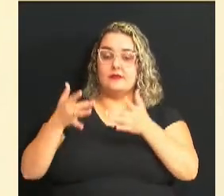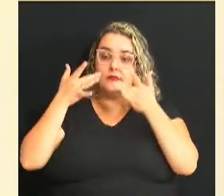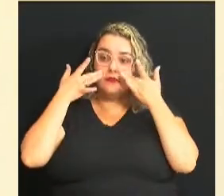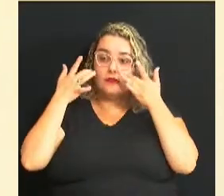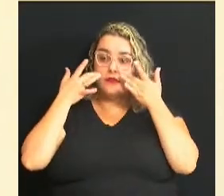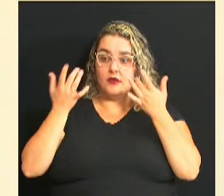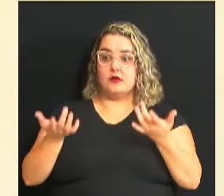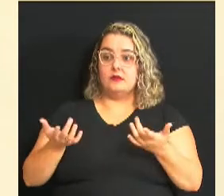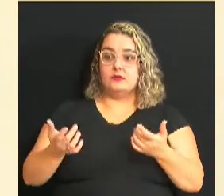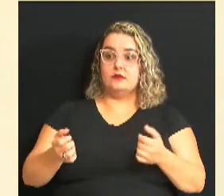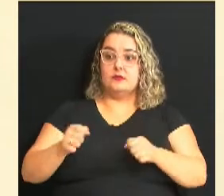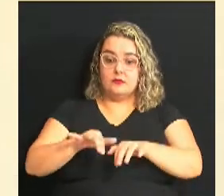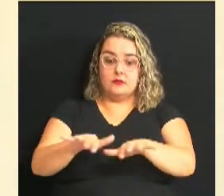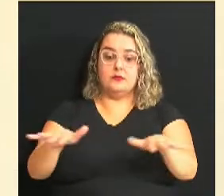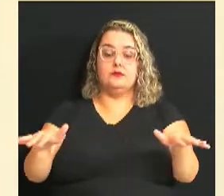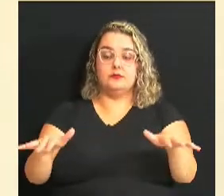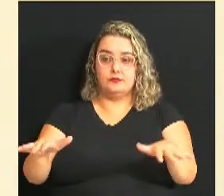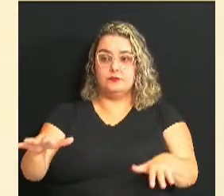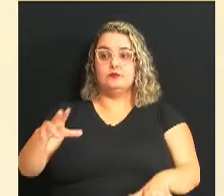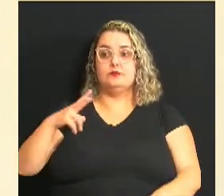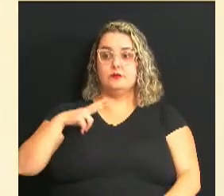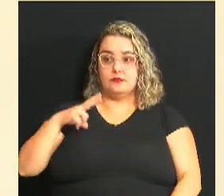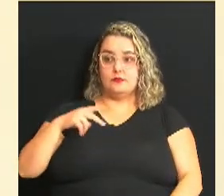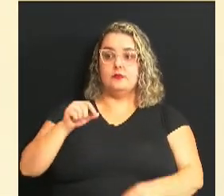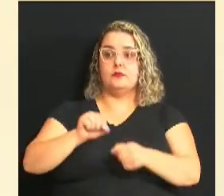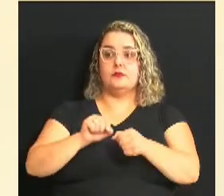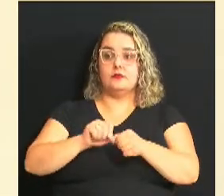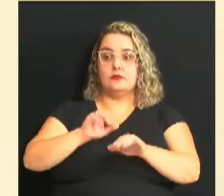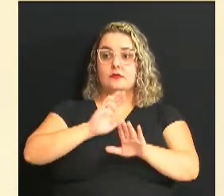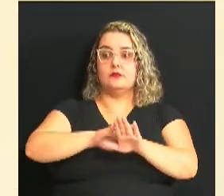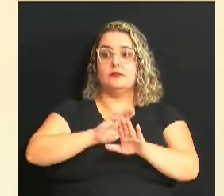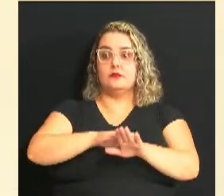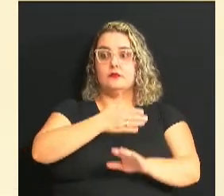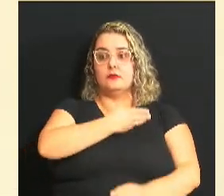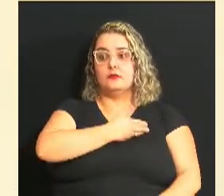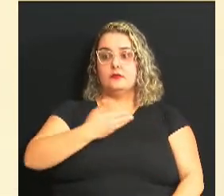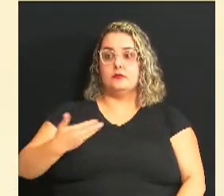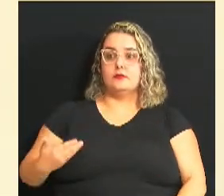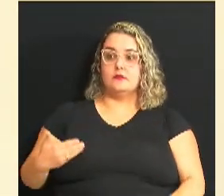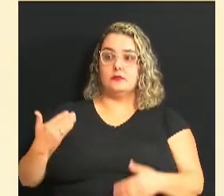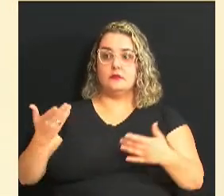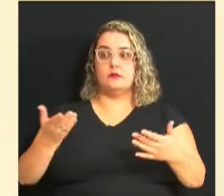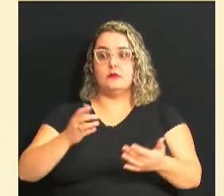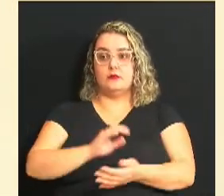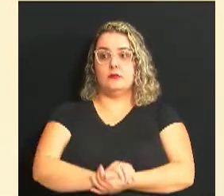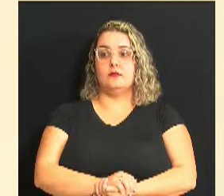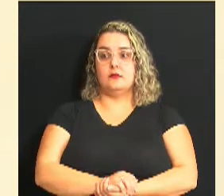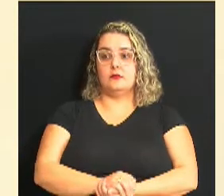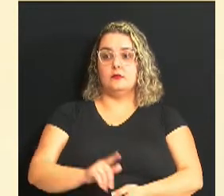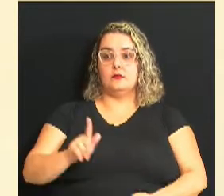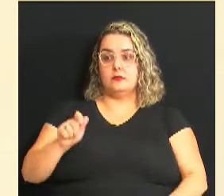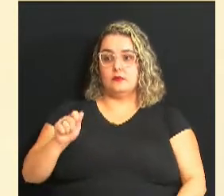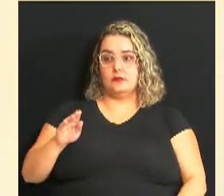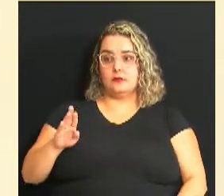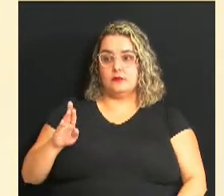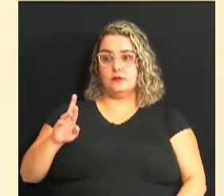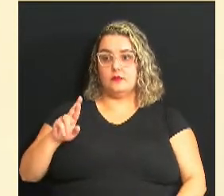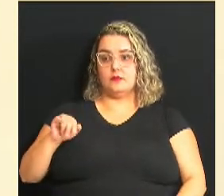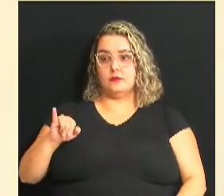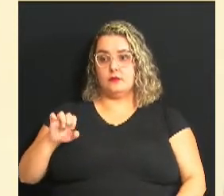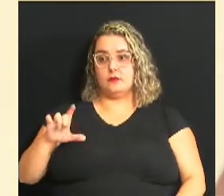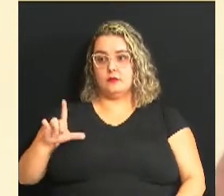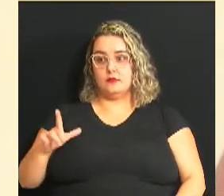nos territórios e que são privados, mas que fazem uma função pública. Então, o Gabriel já falou um pouco da função dos